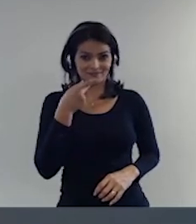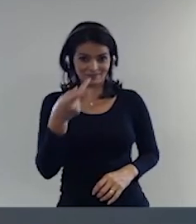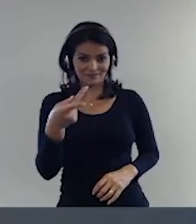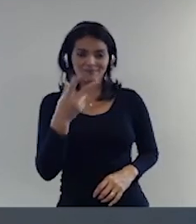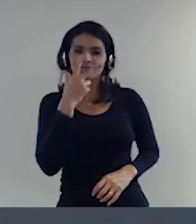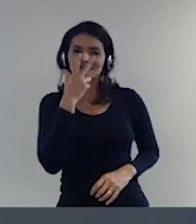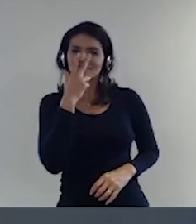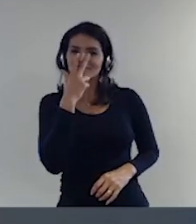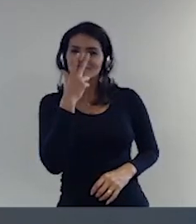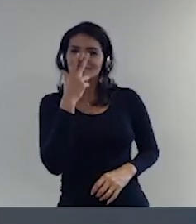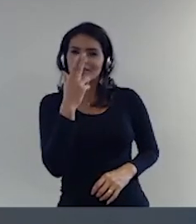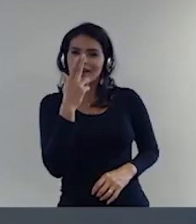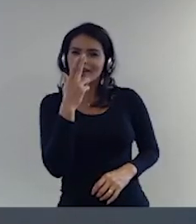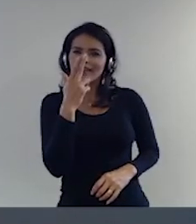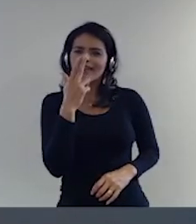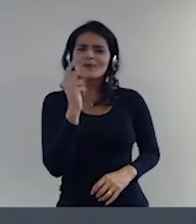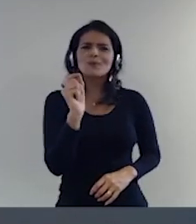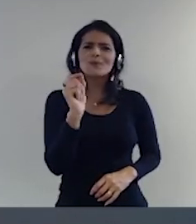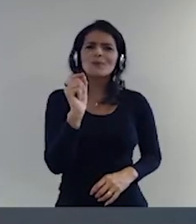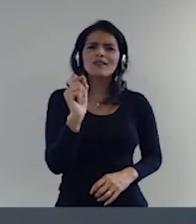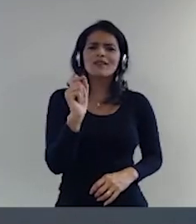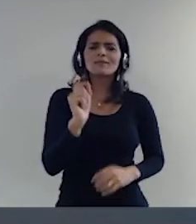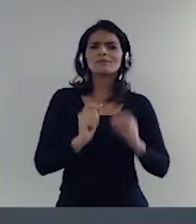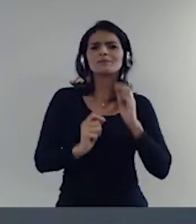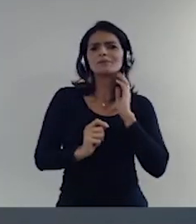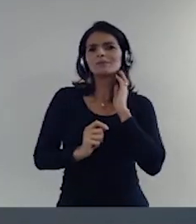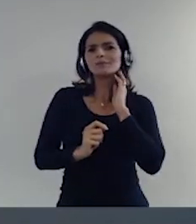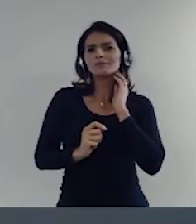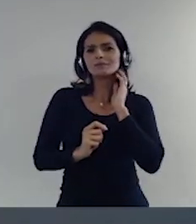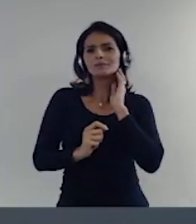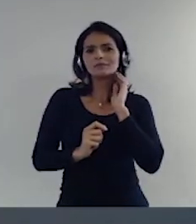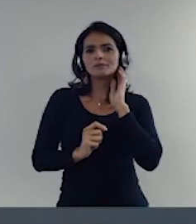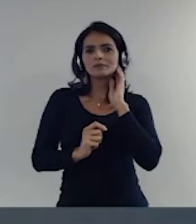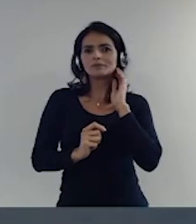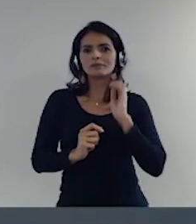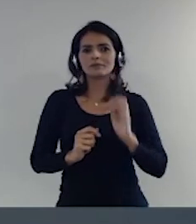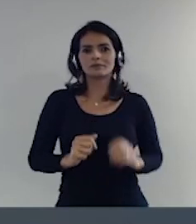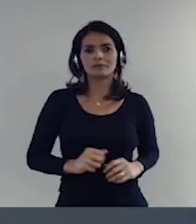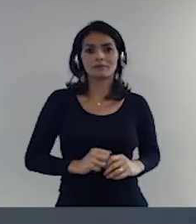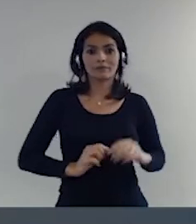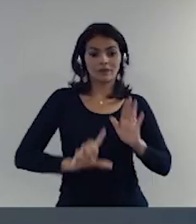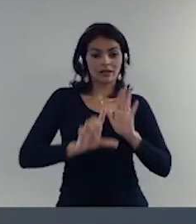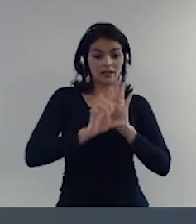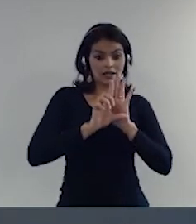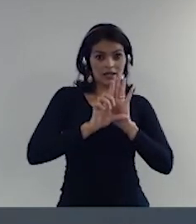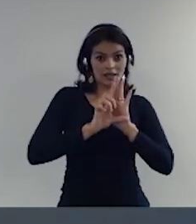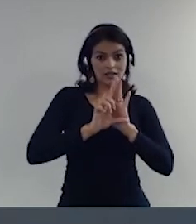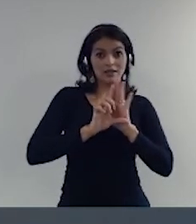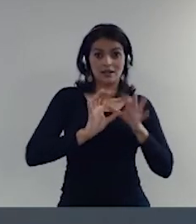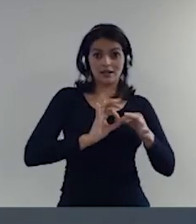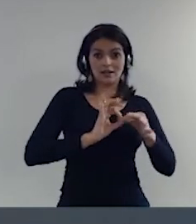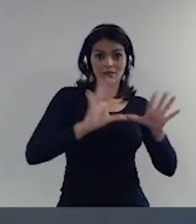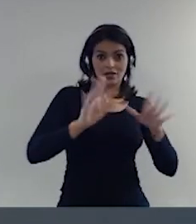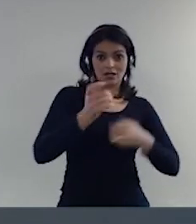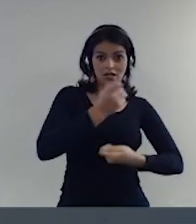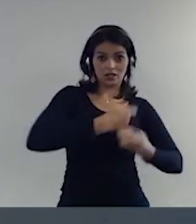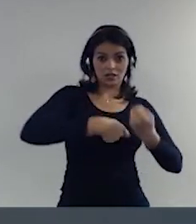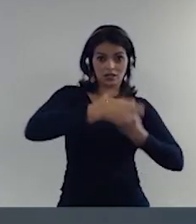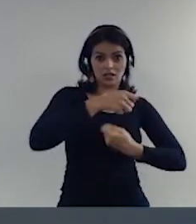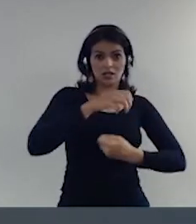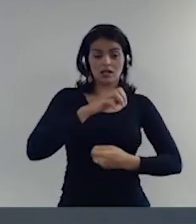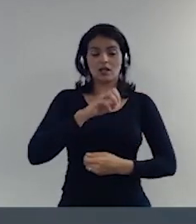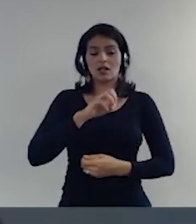me parece que, num certo sentido, a Lei da Liberdade Econômica, que foi recentemente